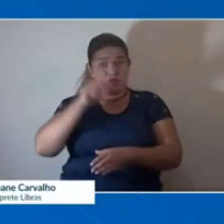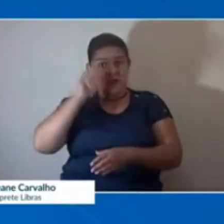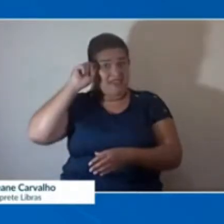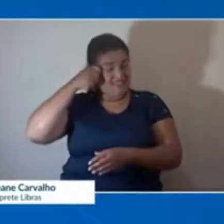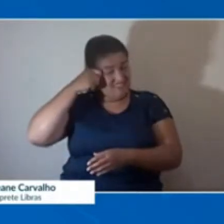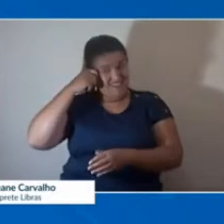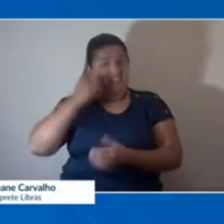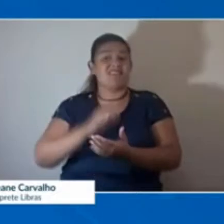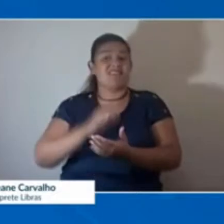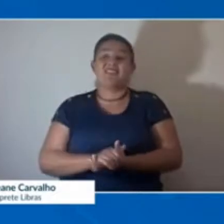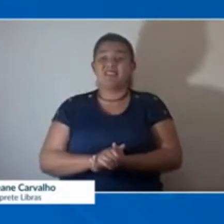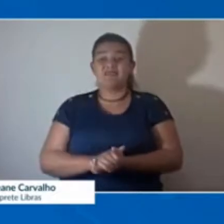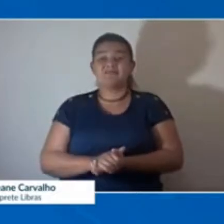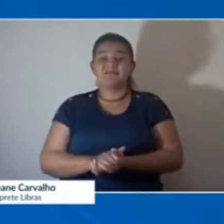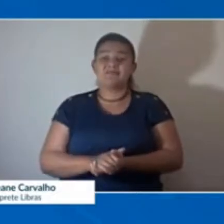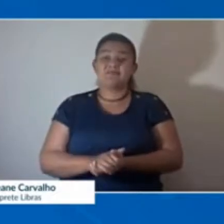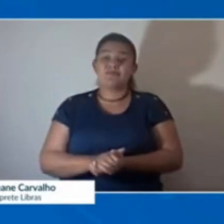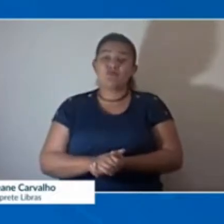E